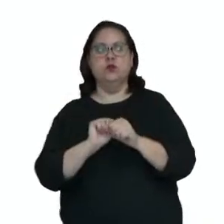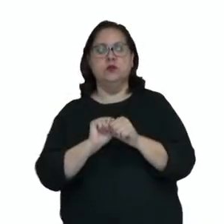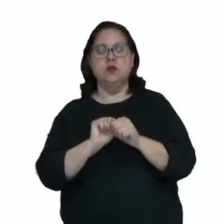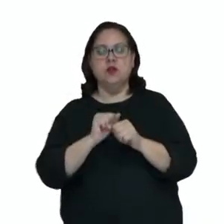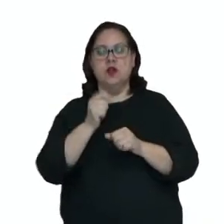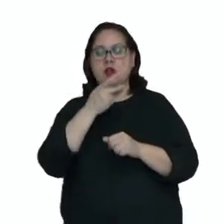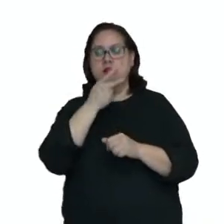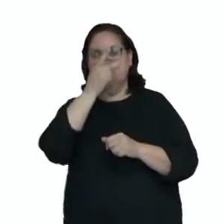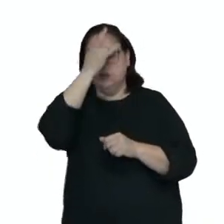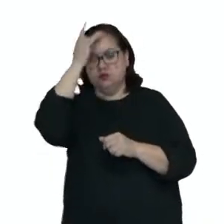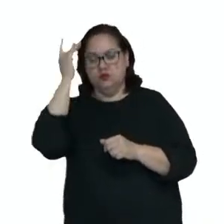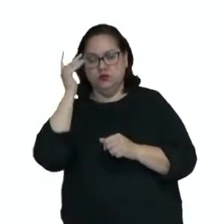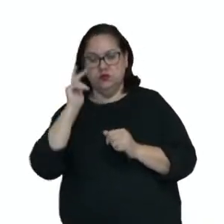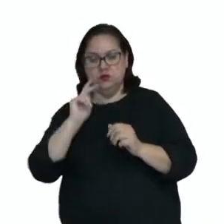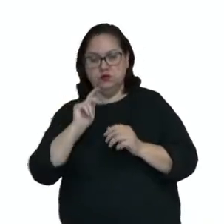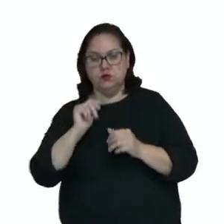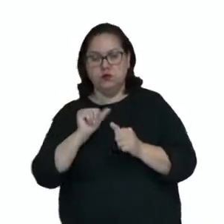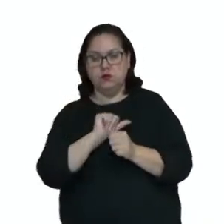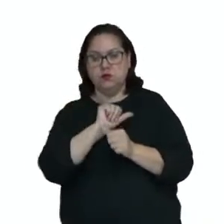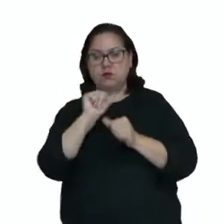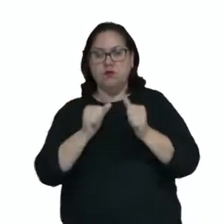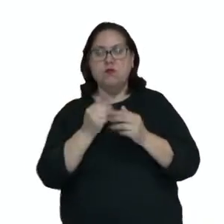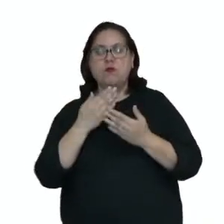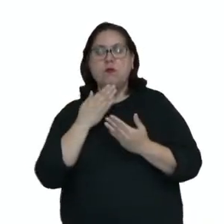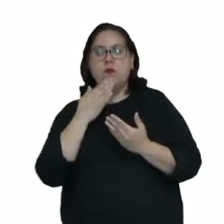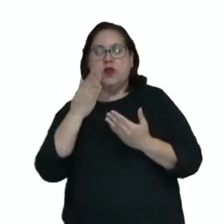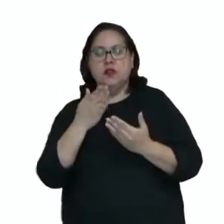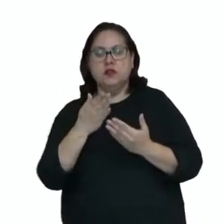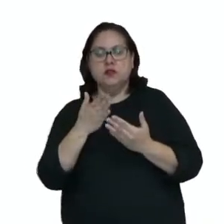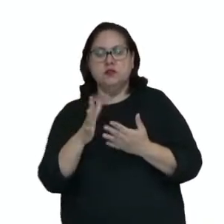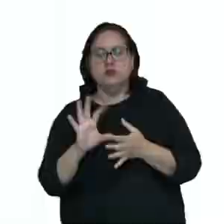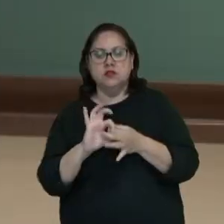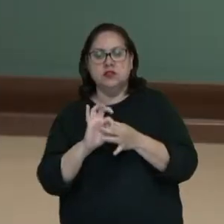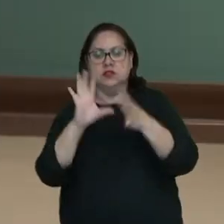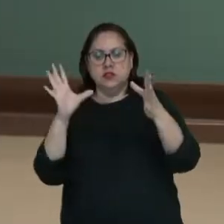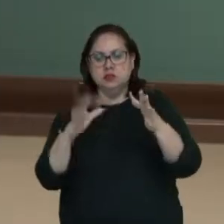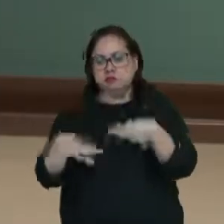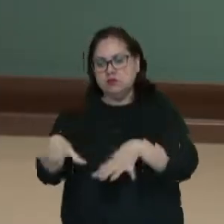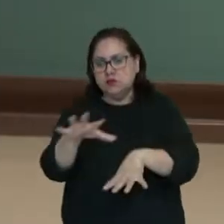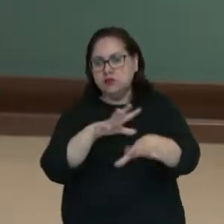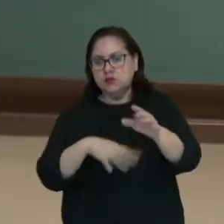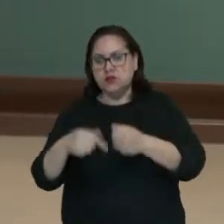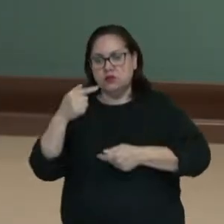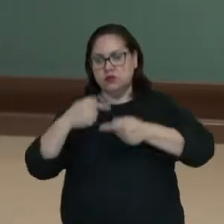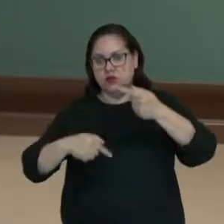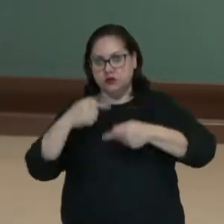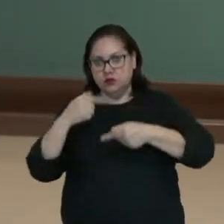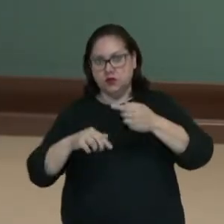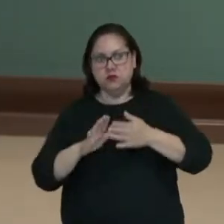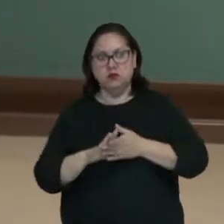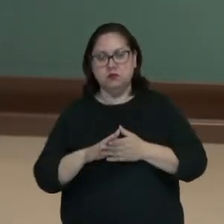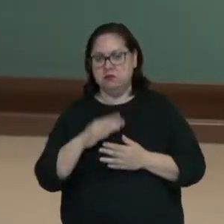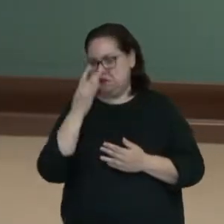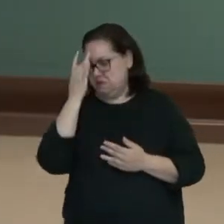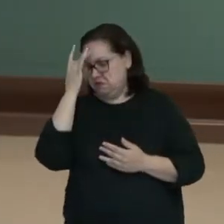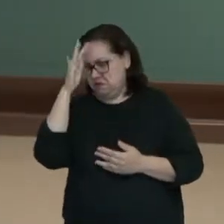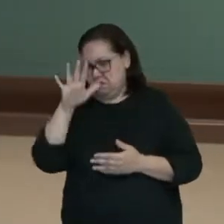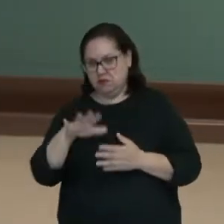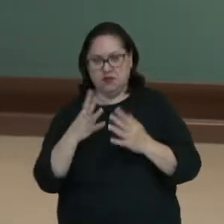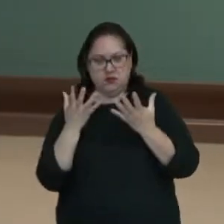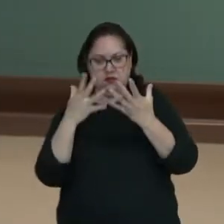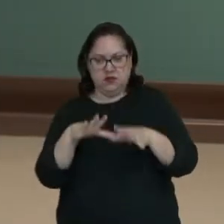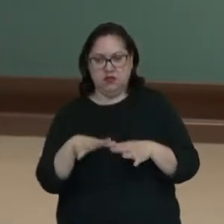povo clama pela autonomia, inclusive a autonomia de se organizar politicamente. Então não interessam mais